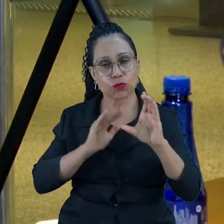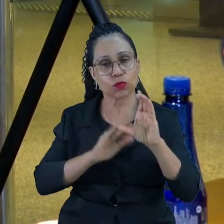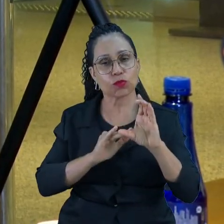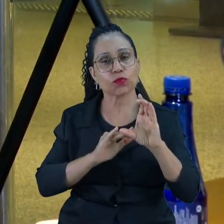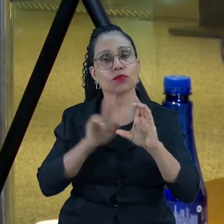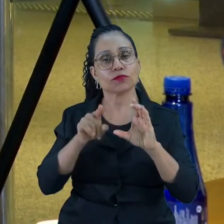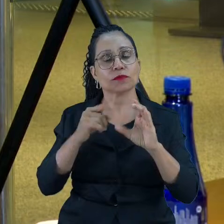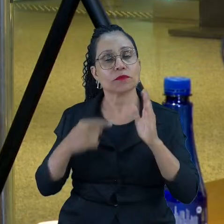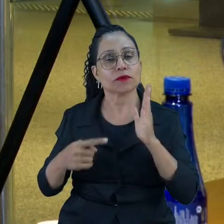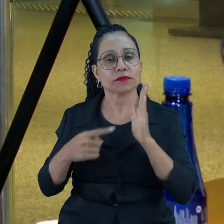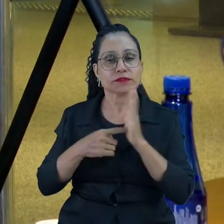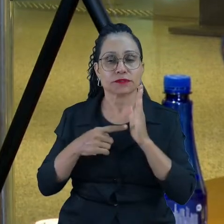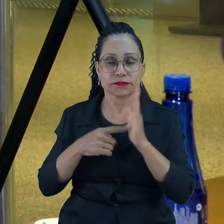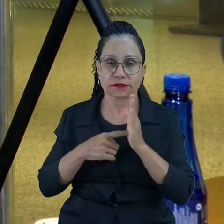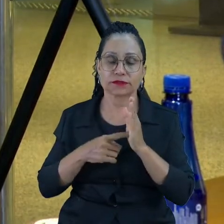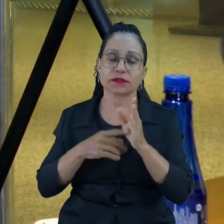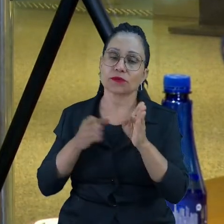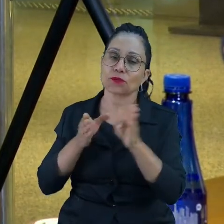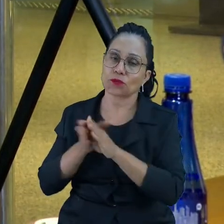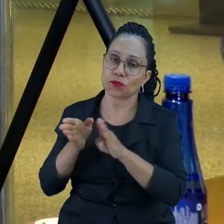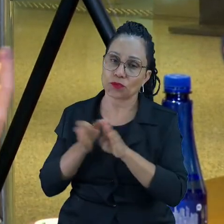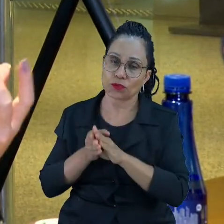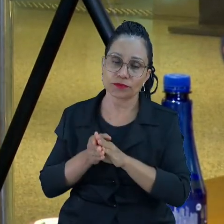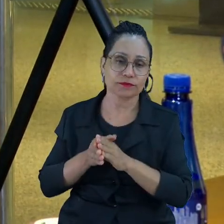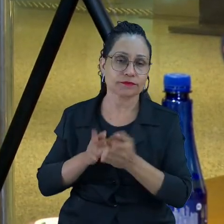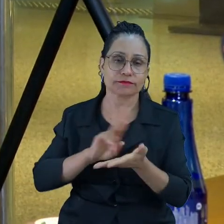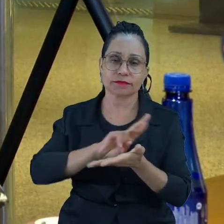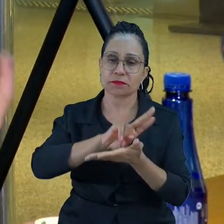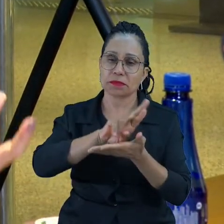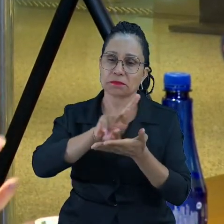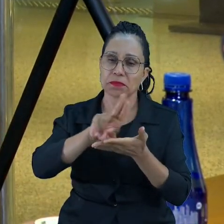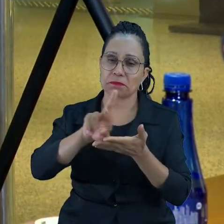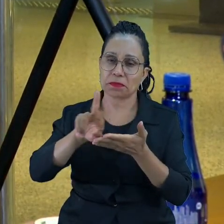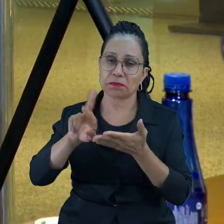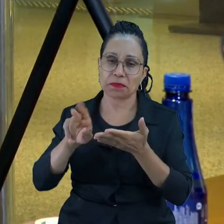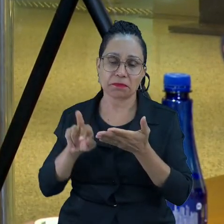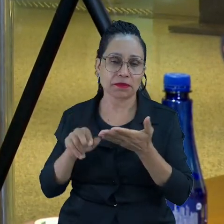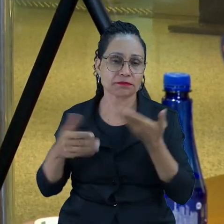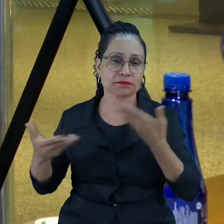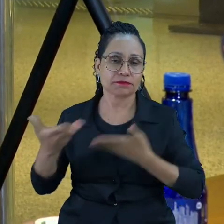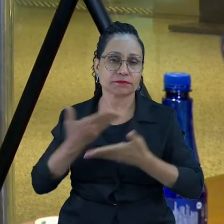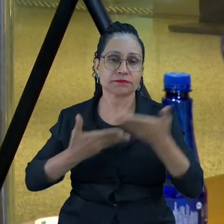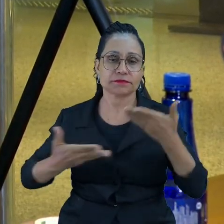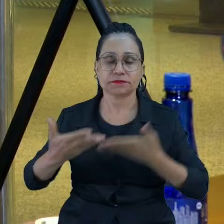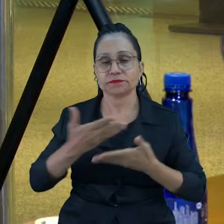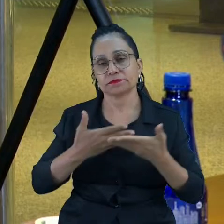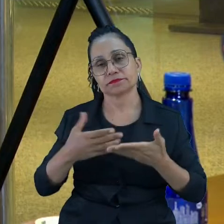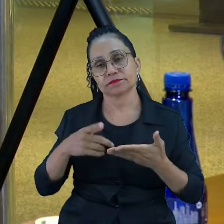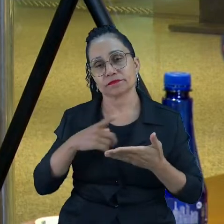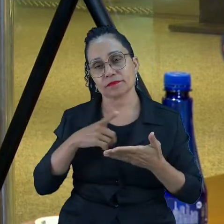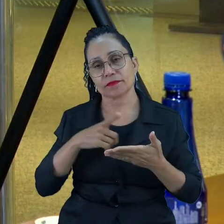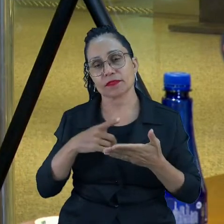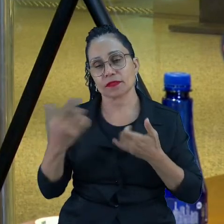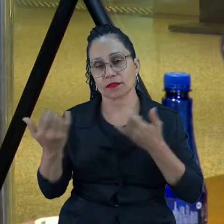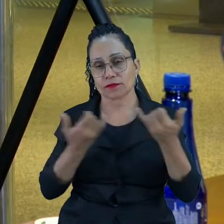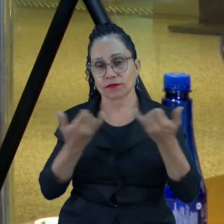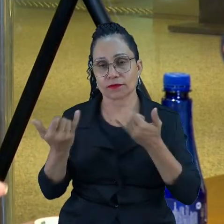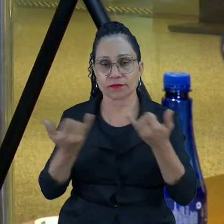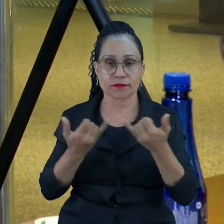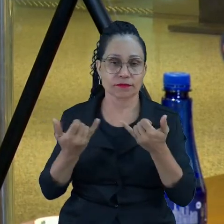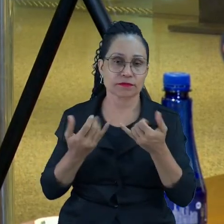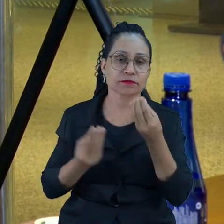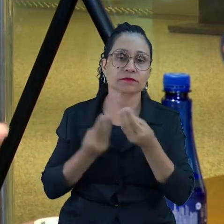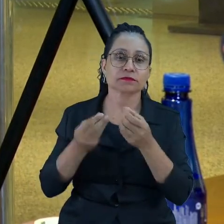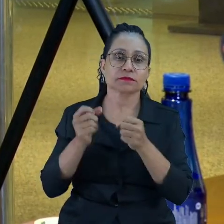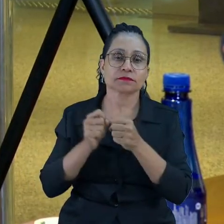você denunciar, para você buscar orientação, enfim, todos esses meios, né, para a gente também estar bem informada, saber, né, o que a gente